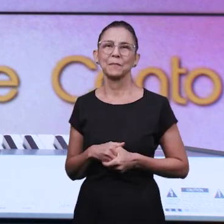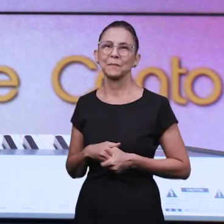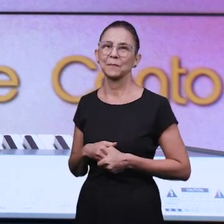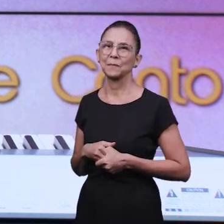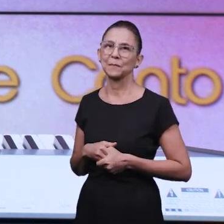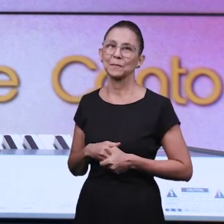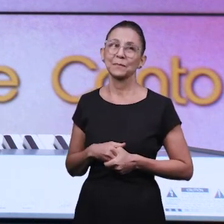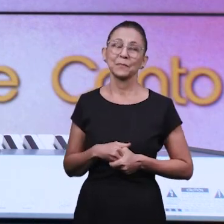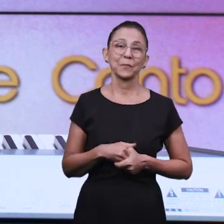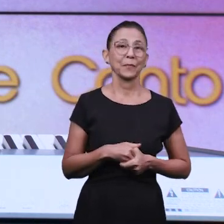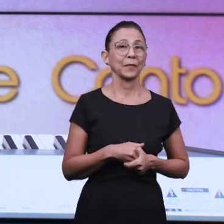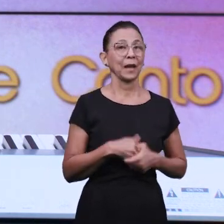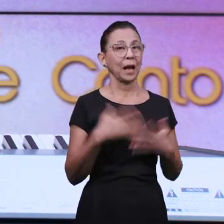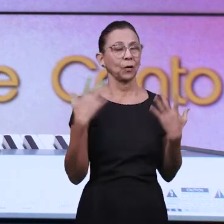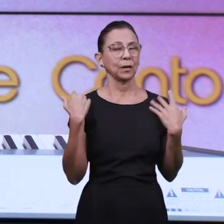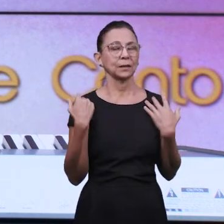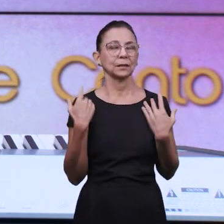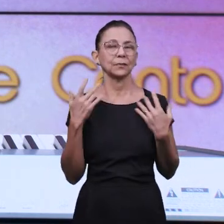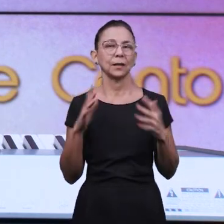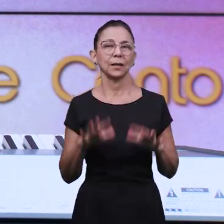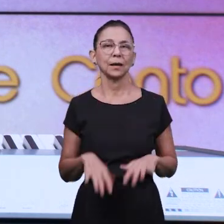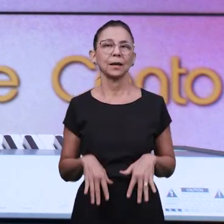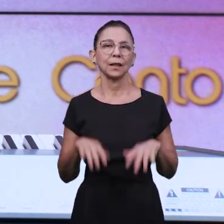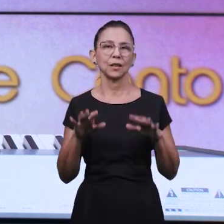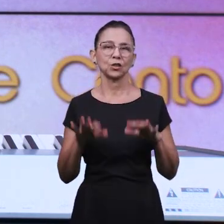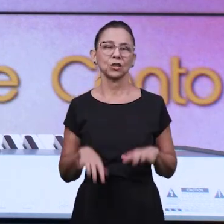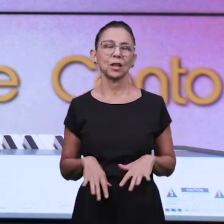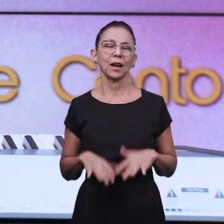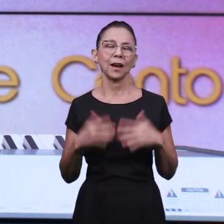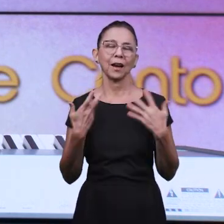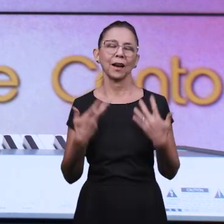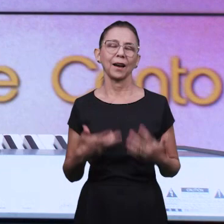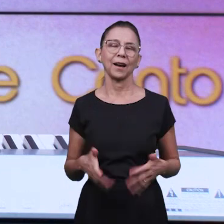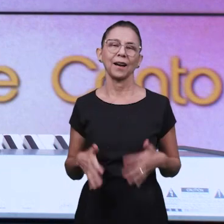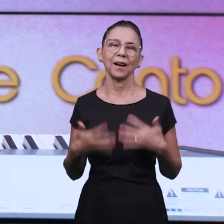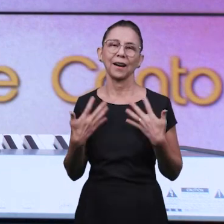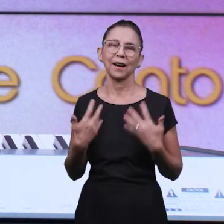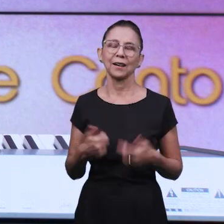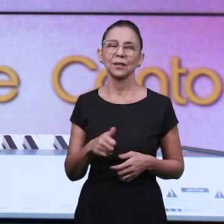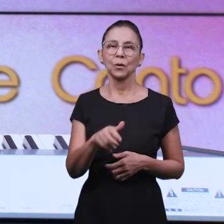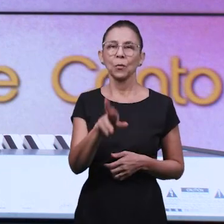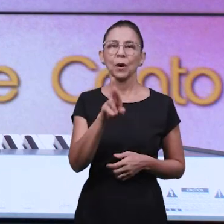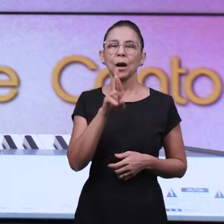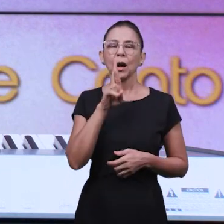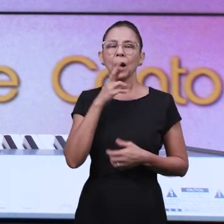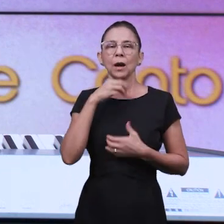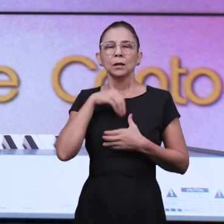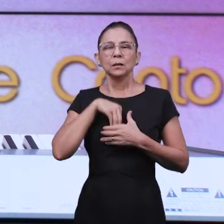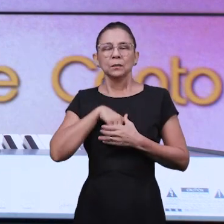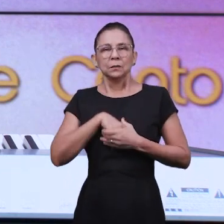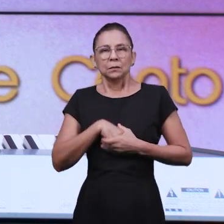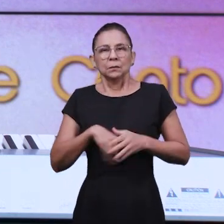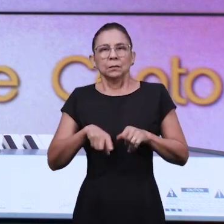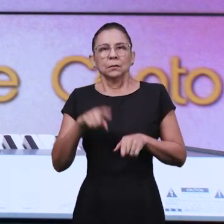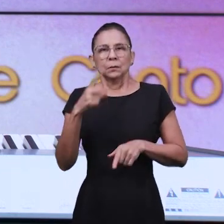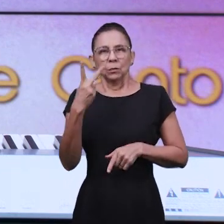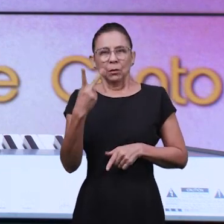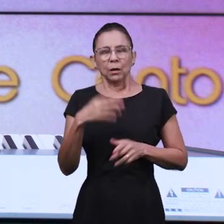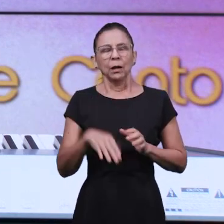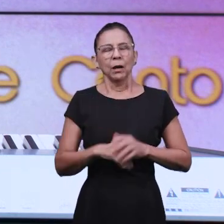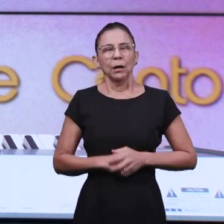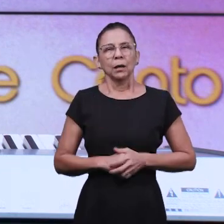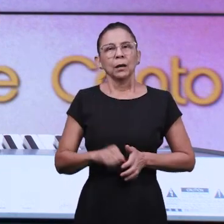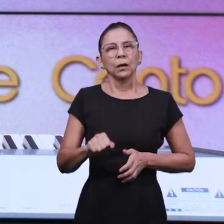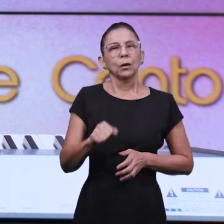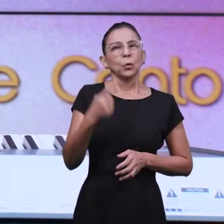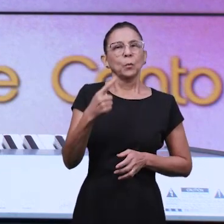Agora, na descida, no relaxamento, ou seja, na expiração, nós também vamos fazer 2 vezes. Inspirou